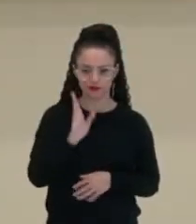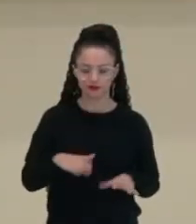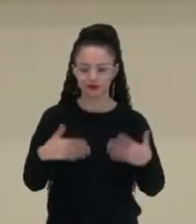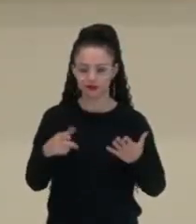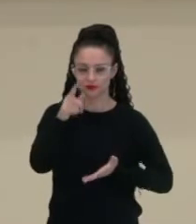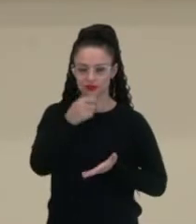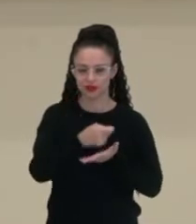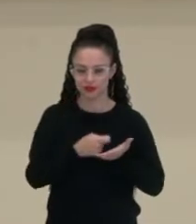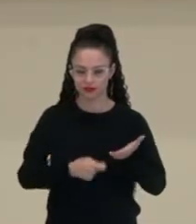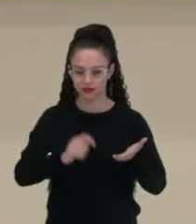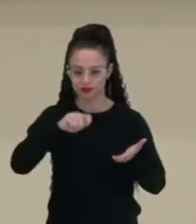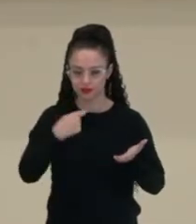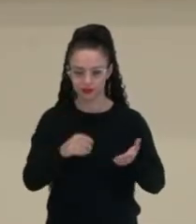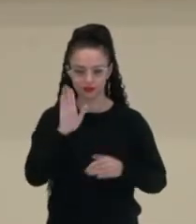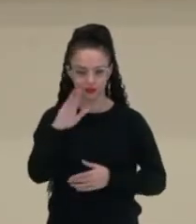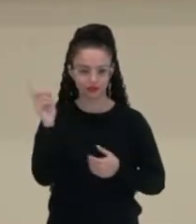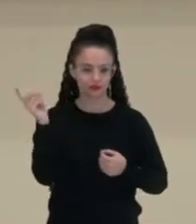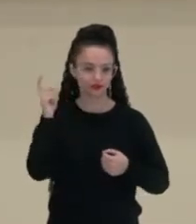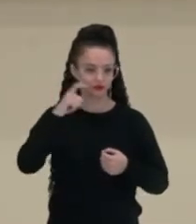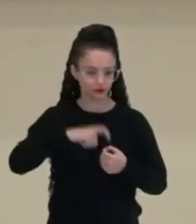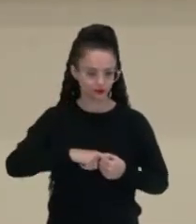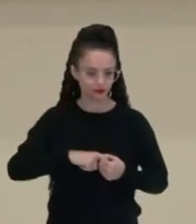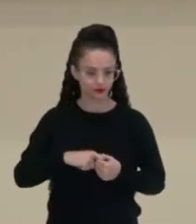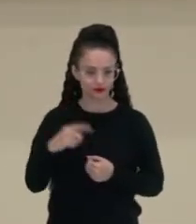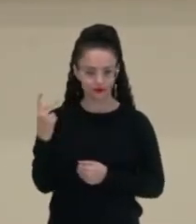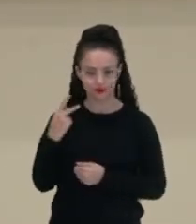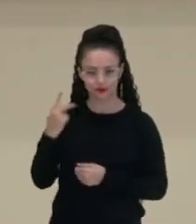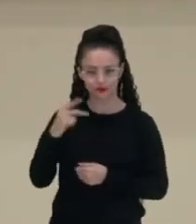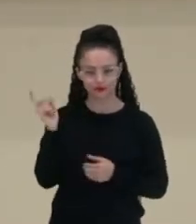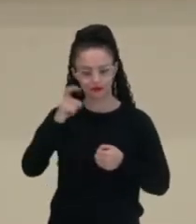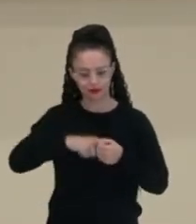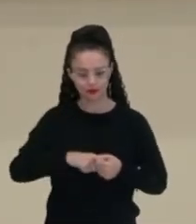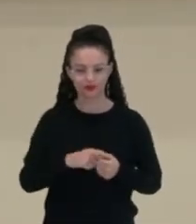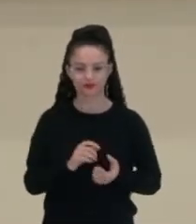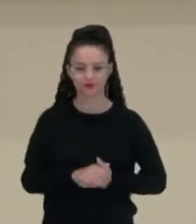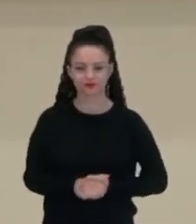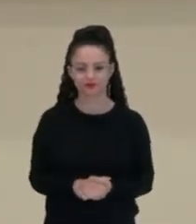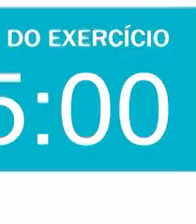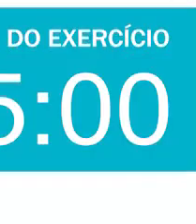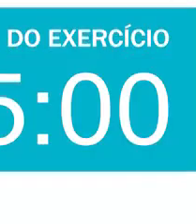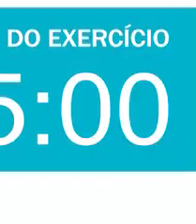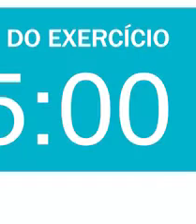escreva um pouquinho sobre isso. Daqui a pouquinho, eu e a Vivi vamos estar de volta.